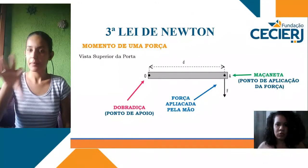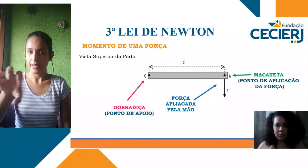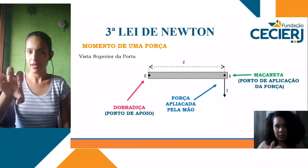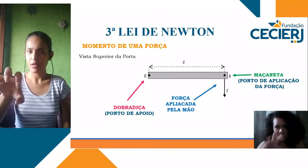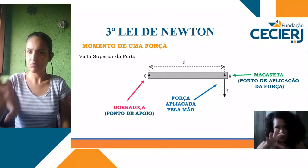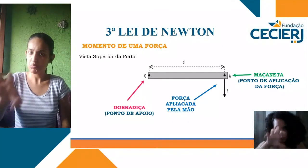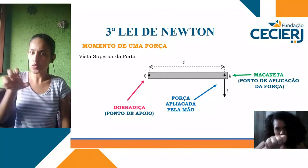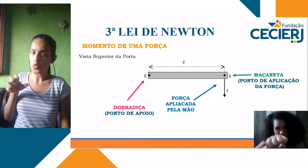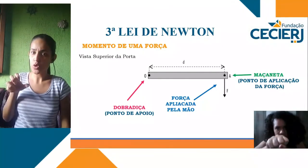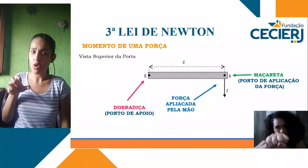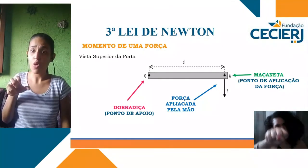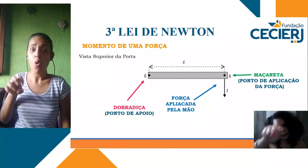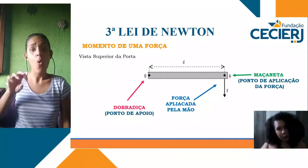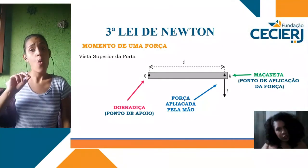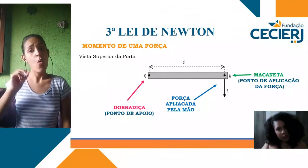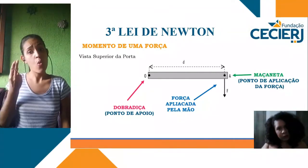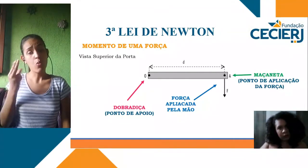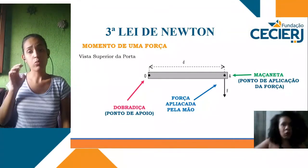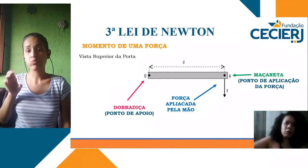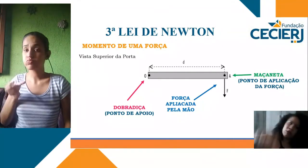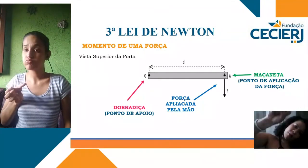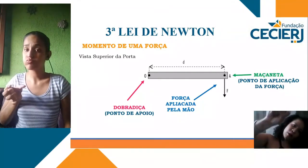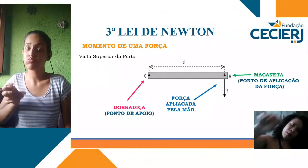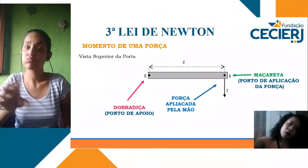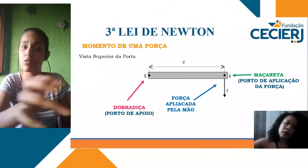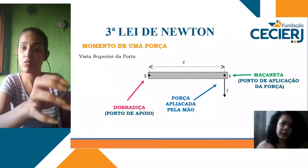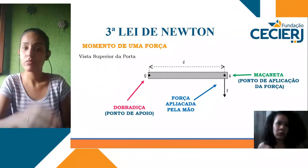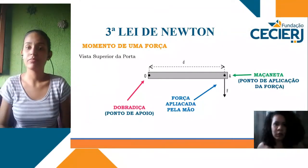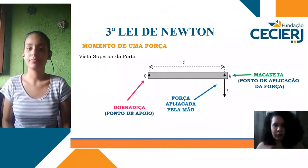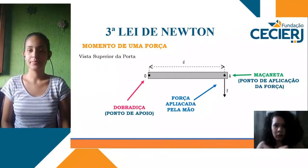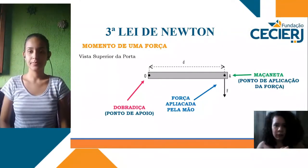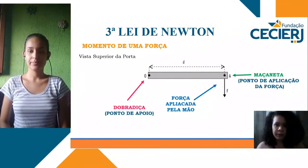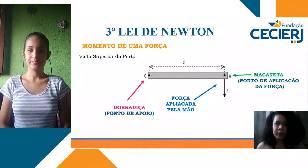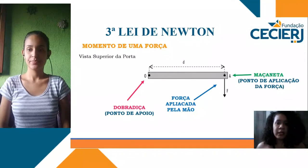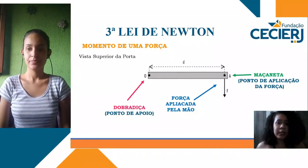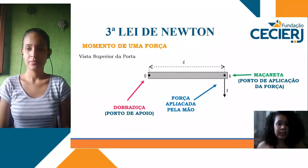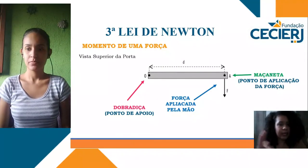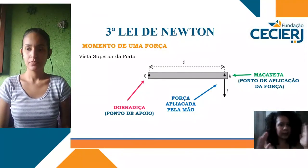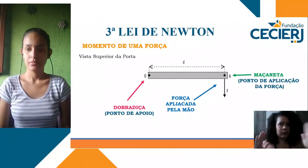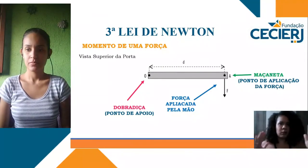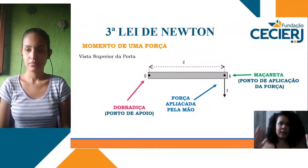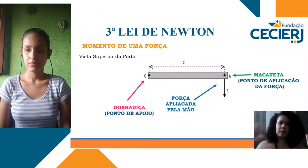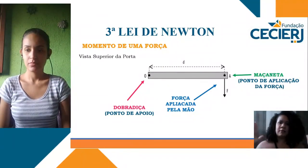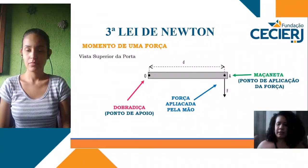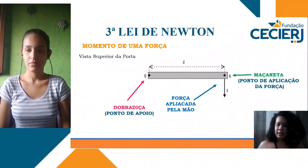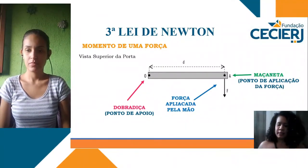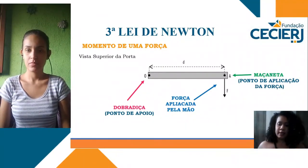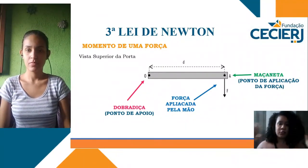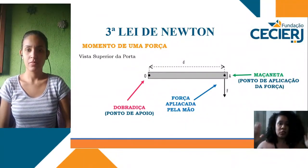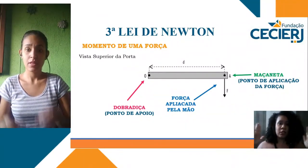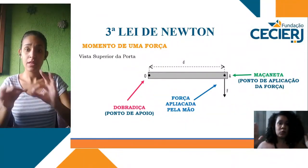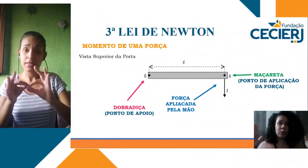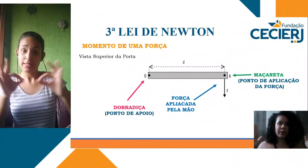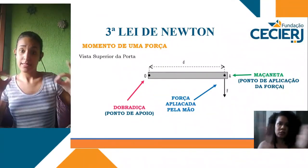Então a gente segura ali na maçaneta e puxa ou empurra a porta, dependendo do que for. E entre dobradiça e